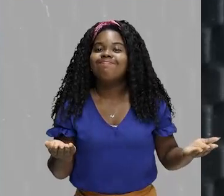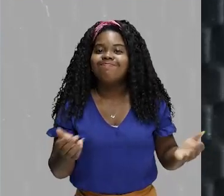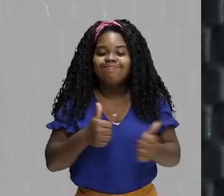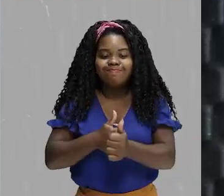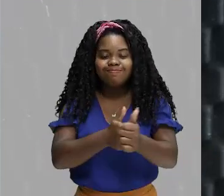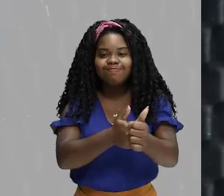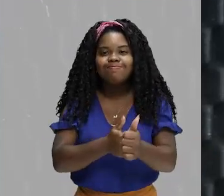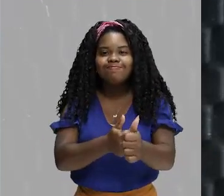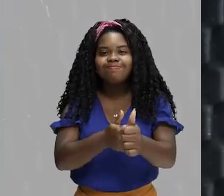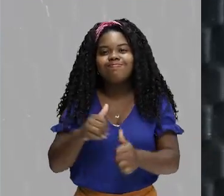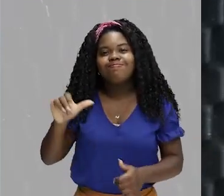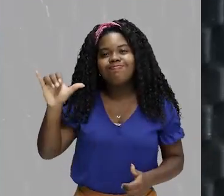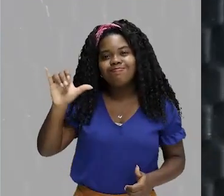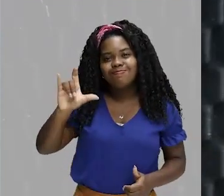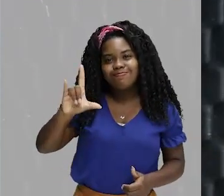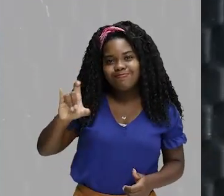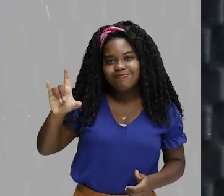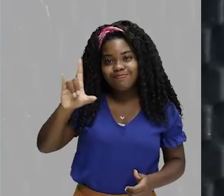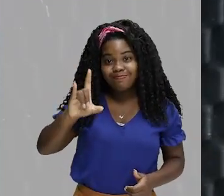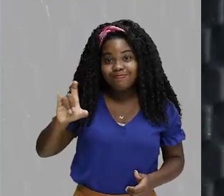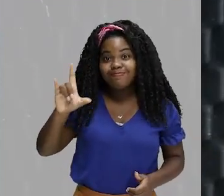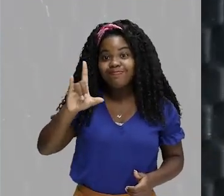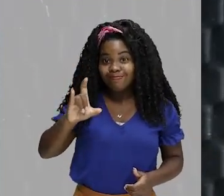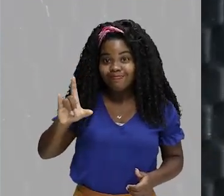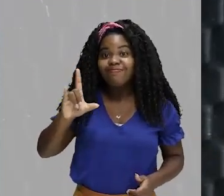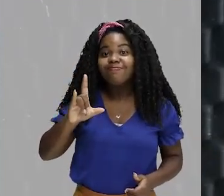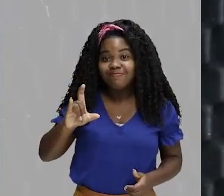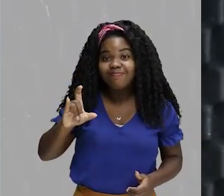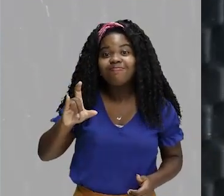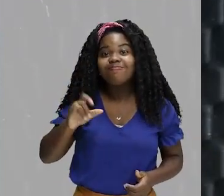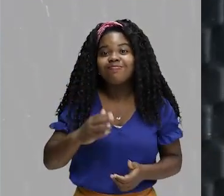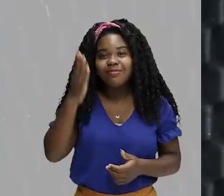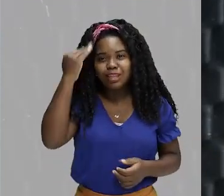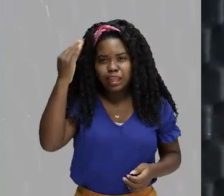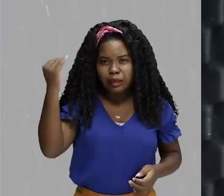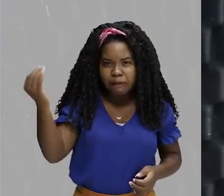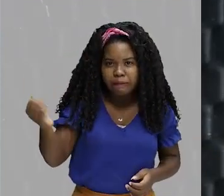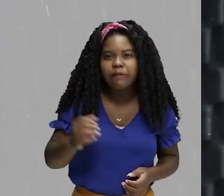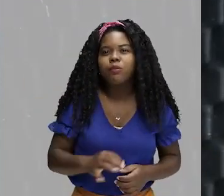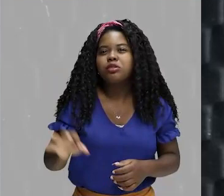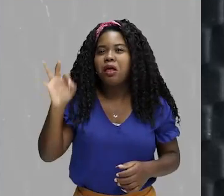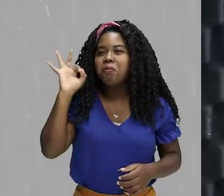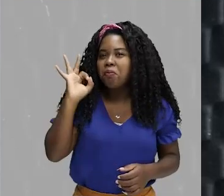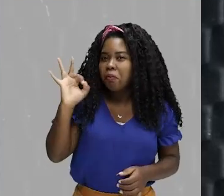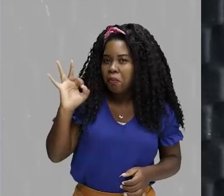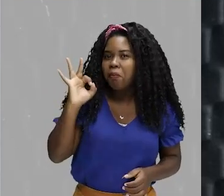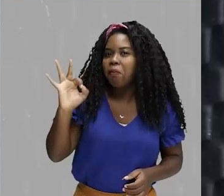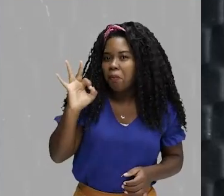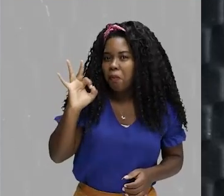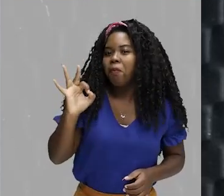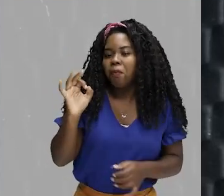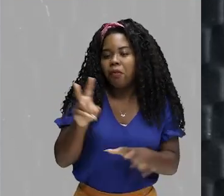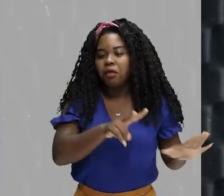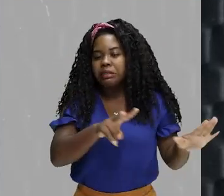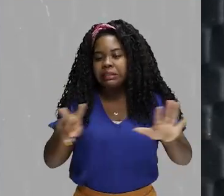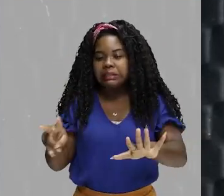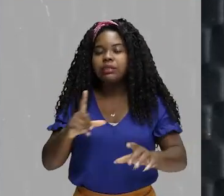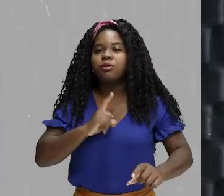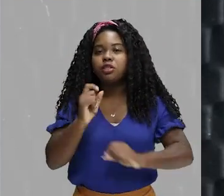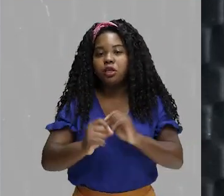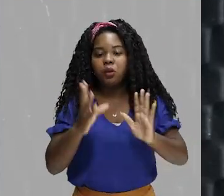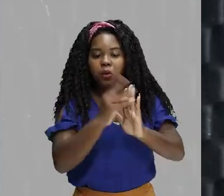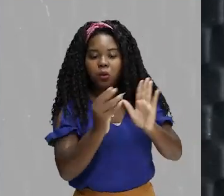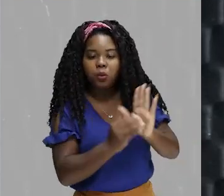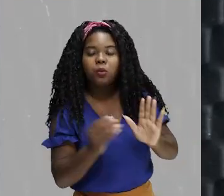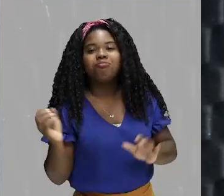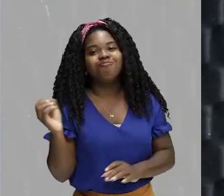tá bombando com as nossas externas do Tchaluí Pequeno. Poxa, tá super top. Cada semana um conteúdo novo, um professor novo